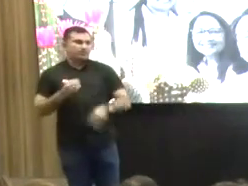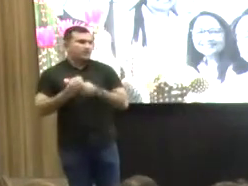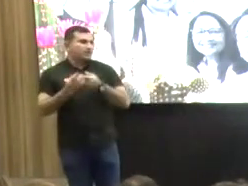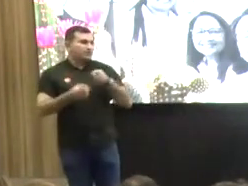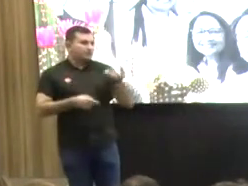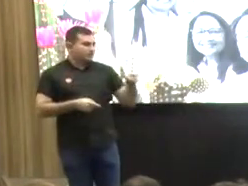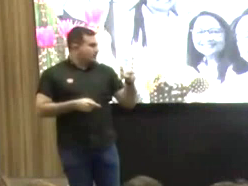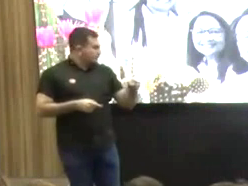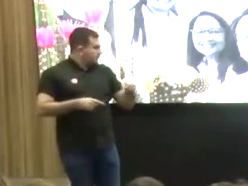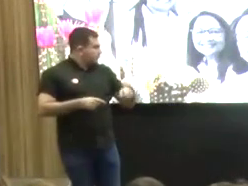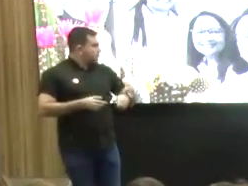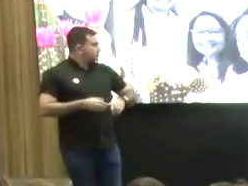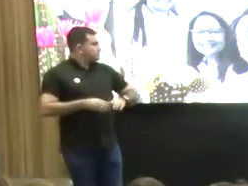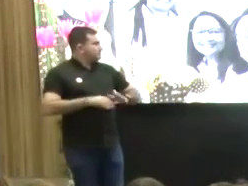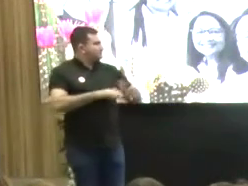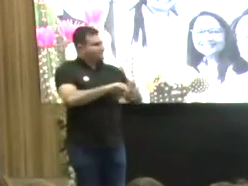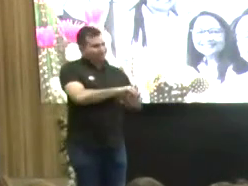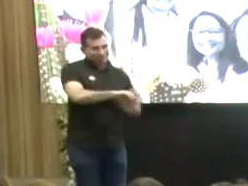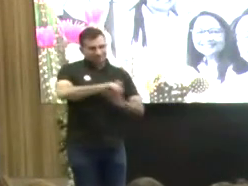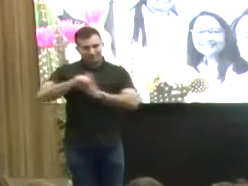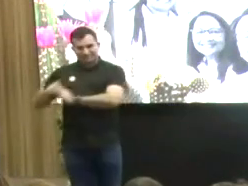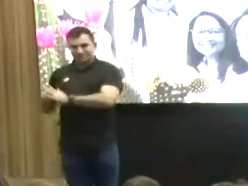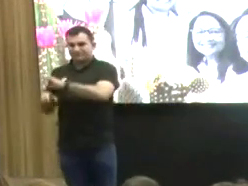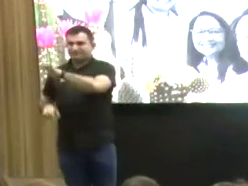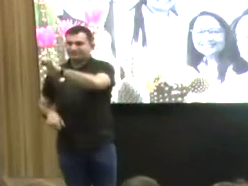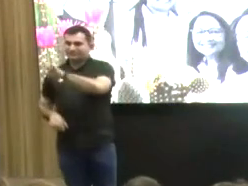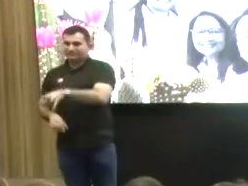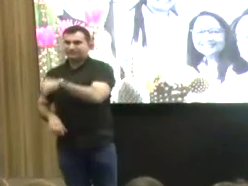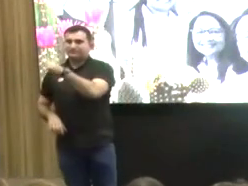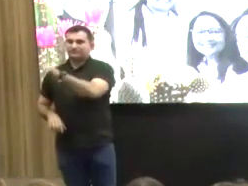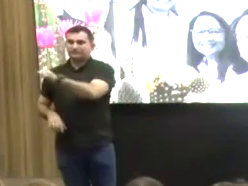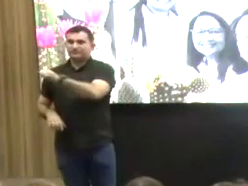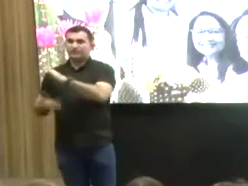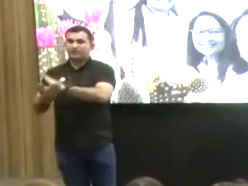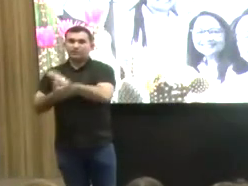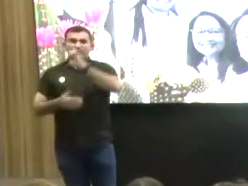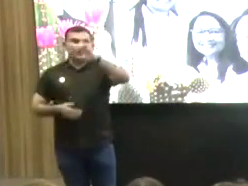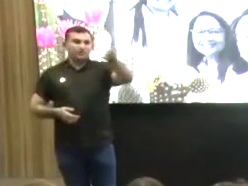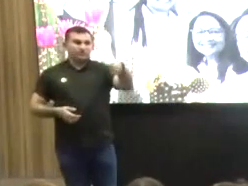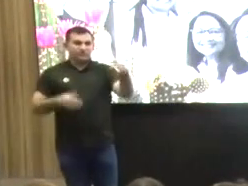noturno para a educação de jovens e adultos, e a educação de jovens e adultos vai sendo fechada,